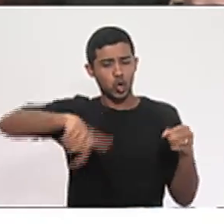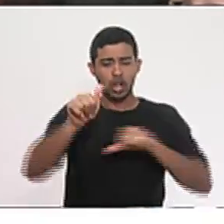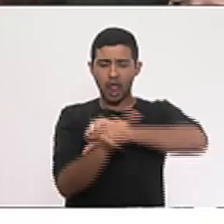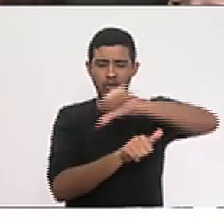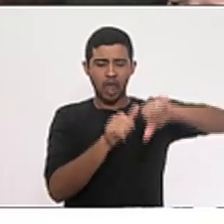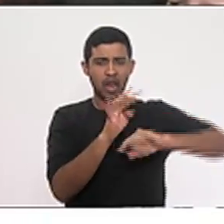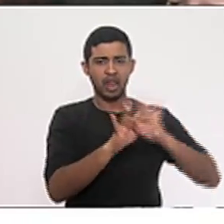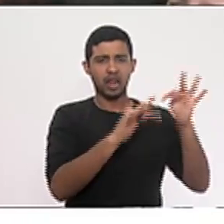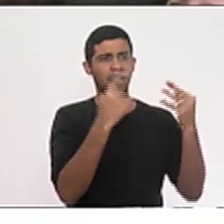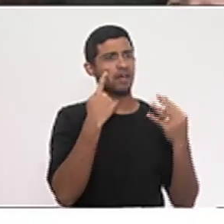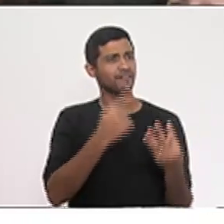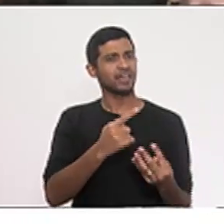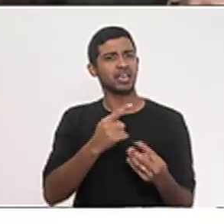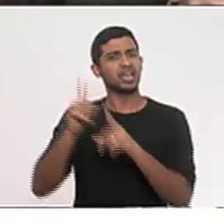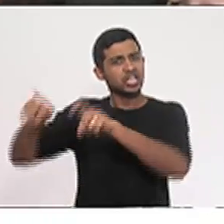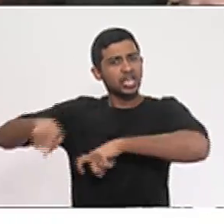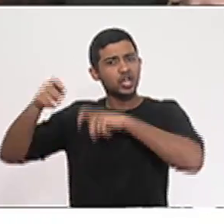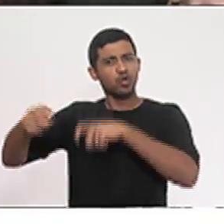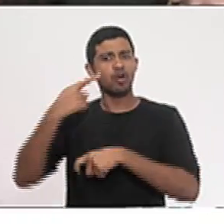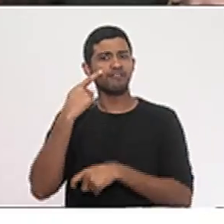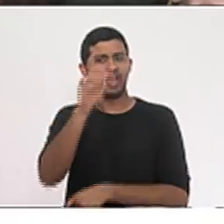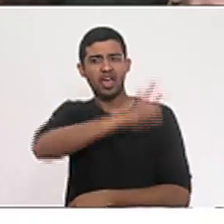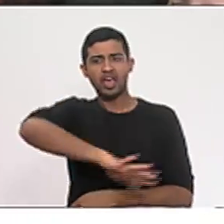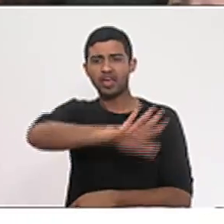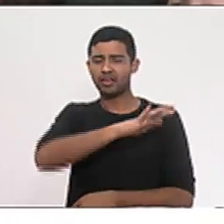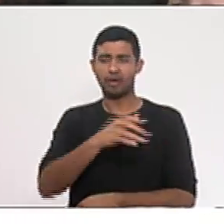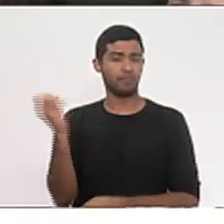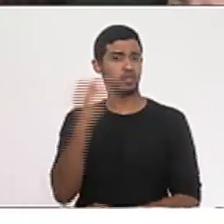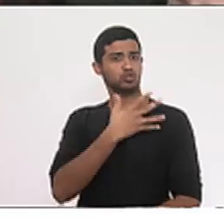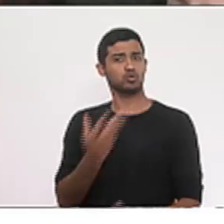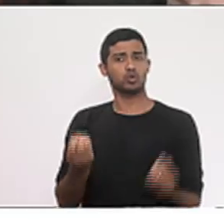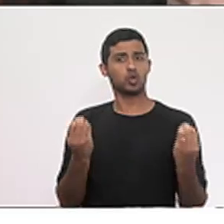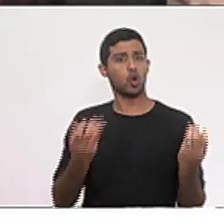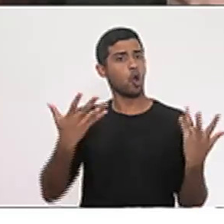região metropolitana, no interior, é um absurdo que se cogite,